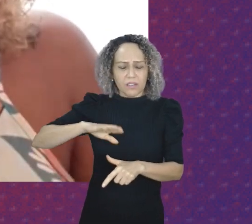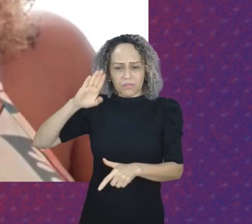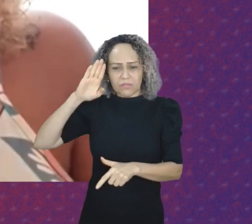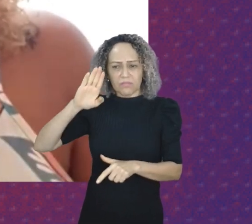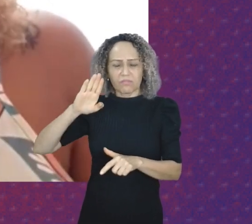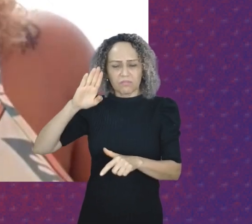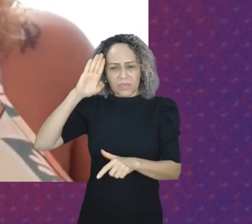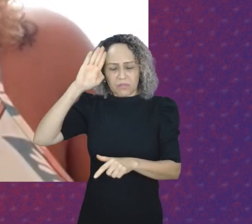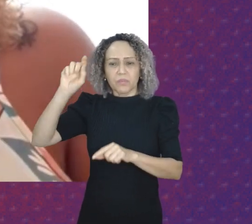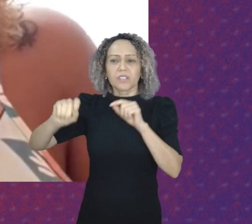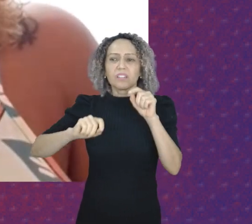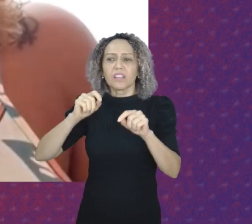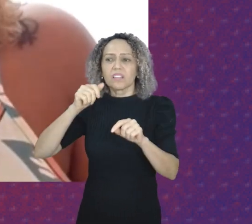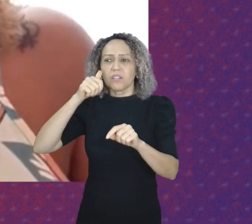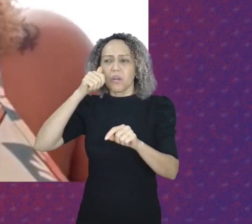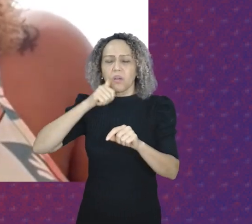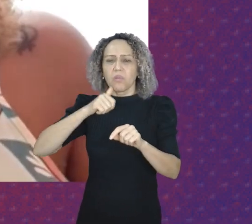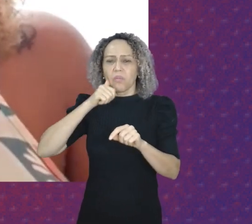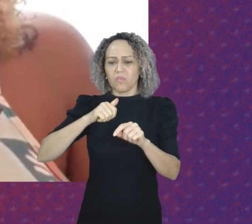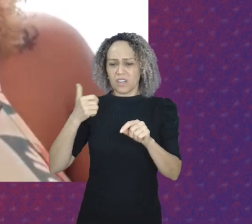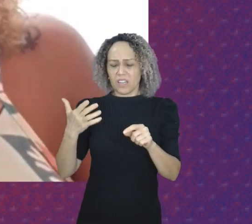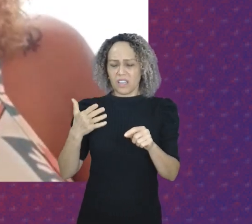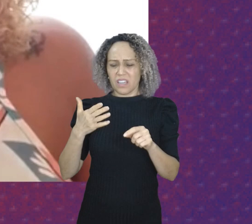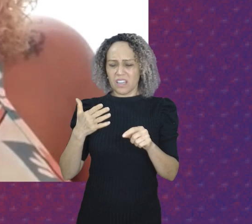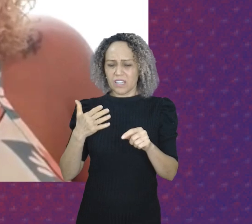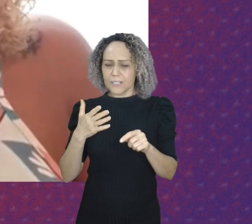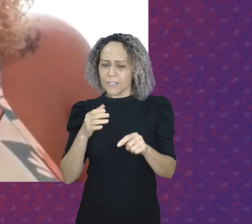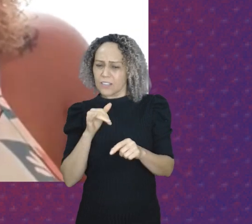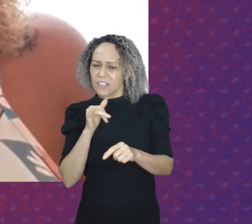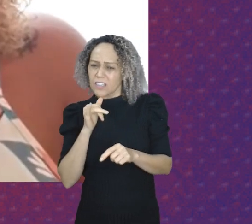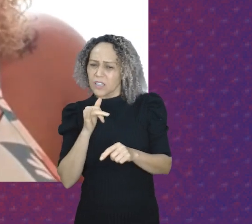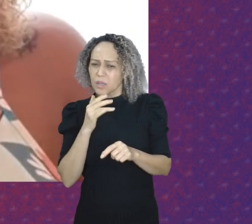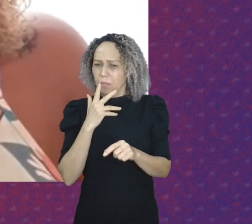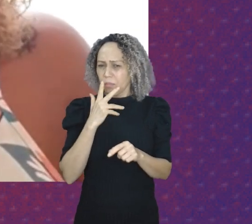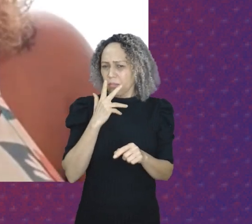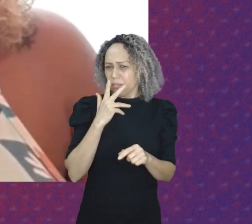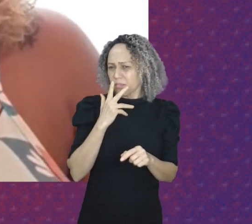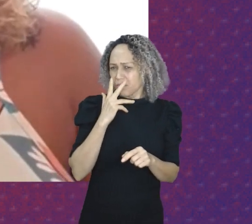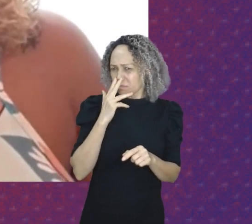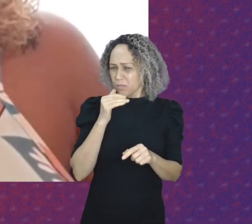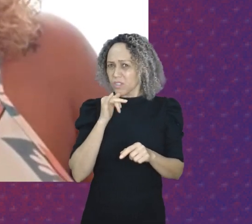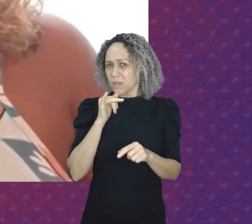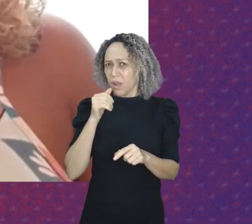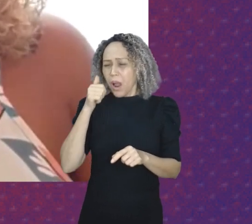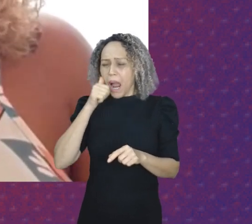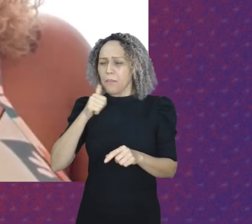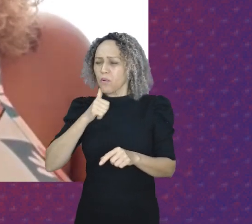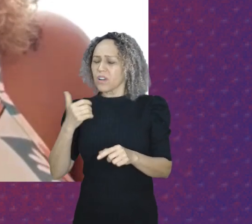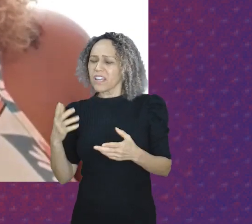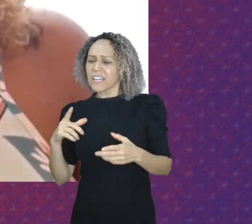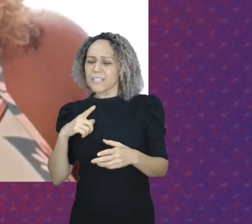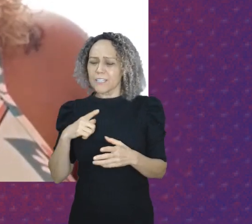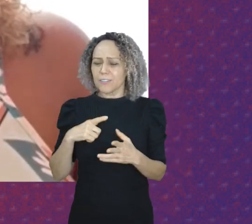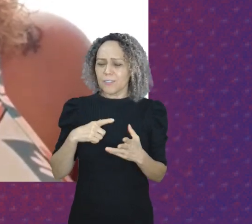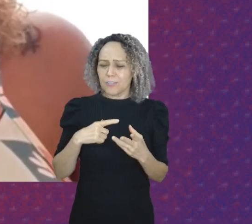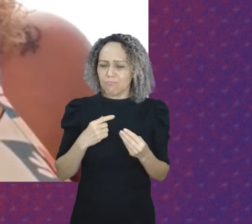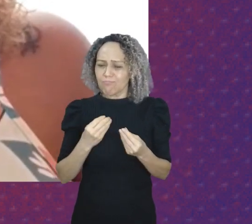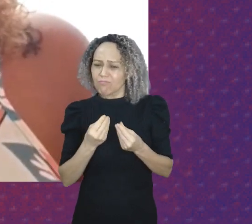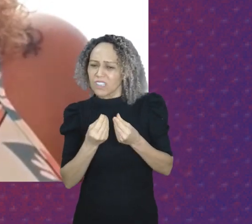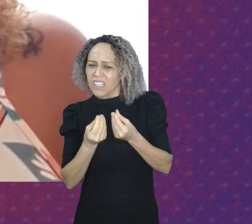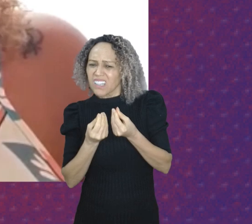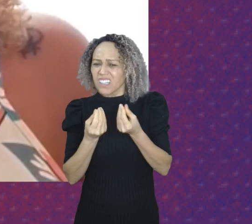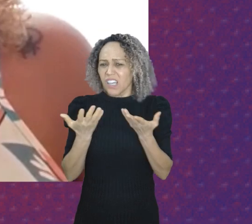para as mulheres que têm estereótipo muito masculino. Essa era uma grande dificuldade, a empregabilidade. Aqui em Pernambuco, a gente fez